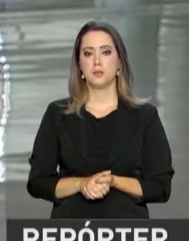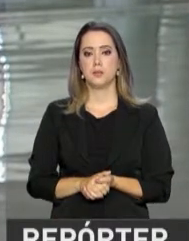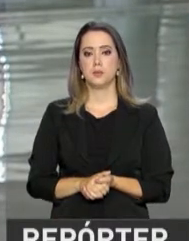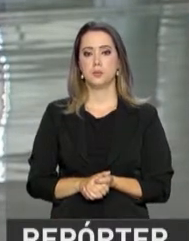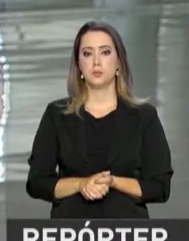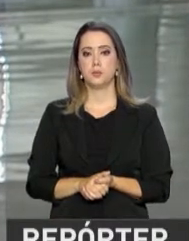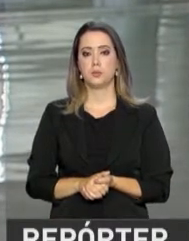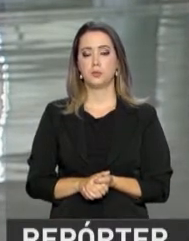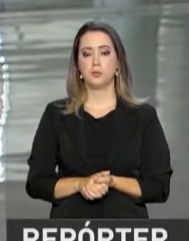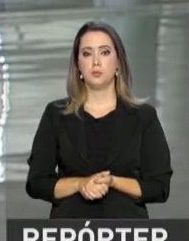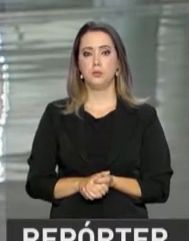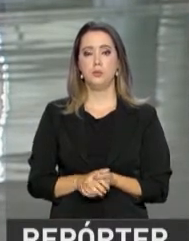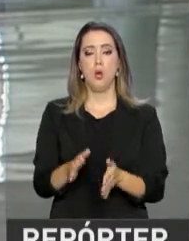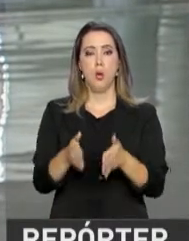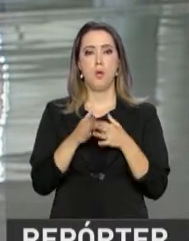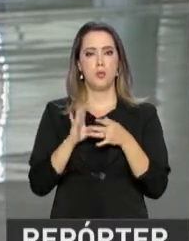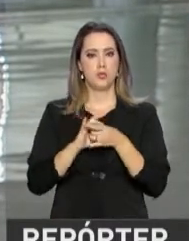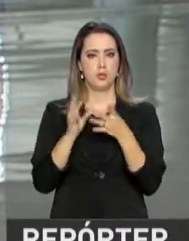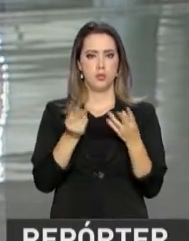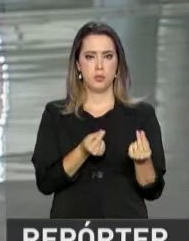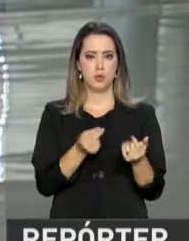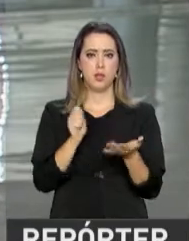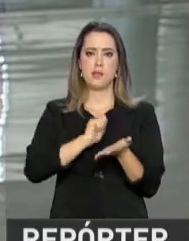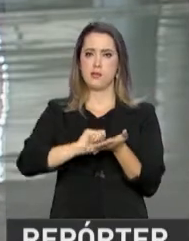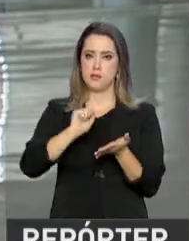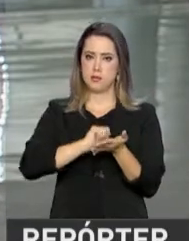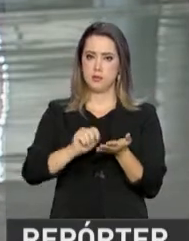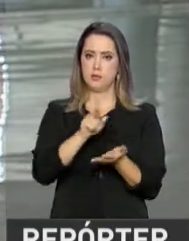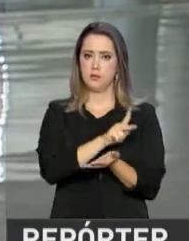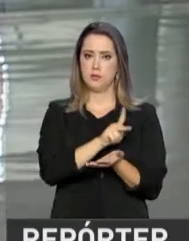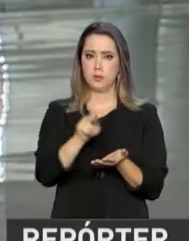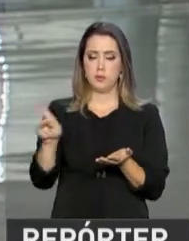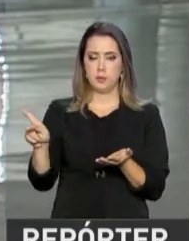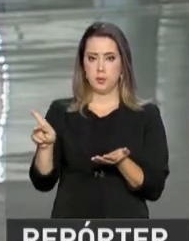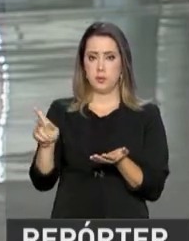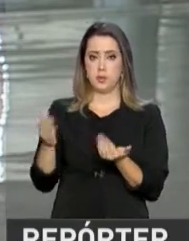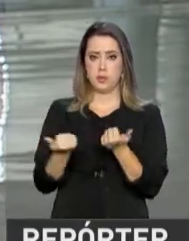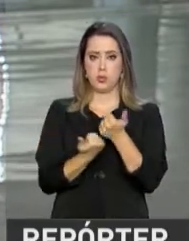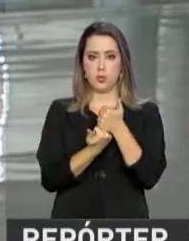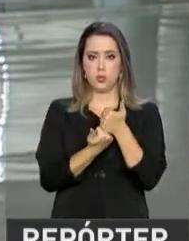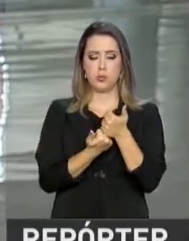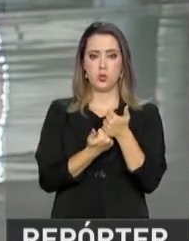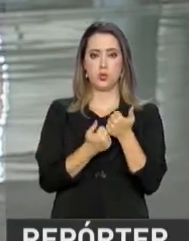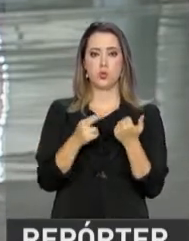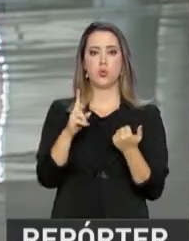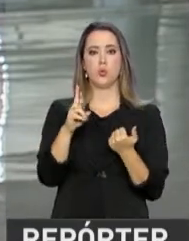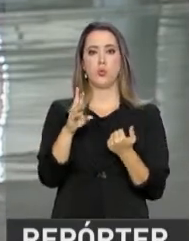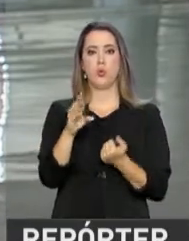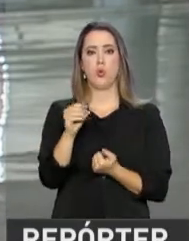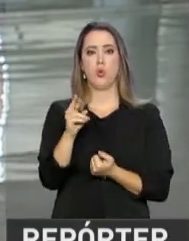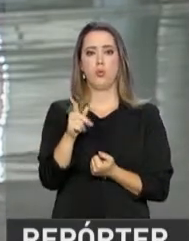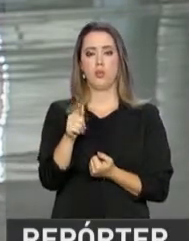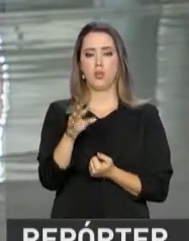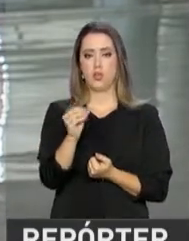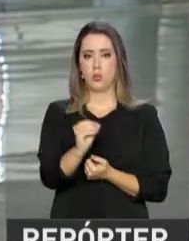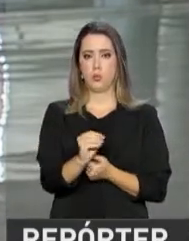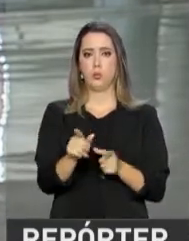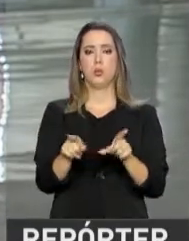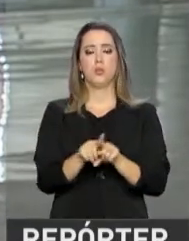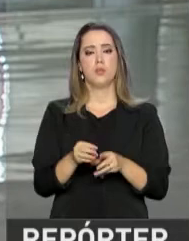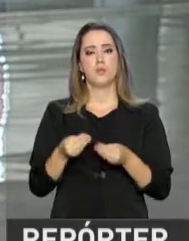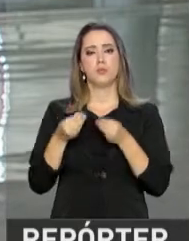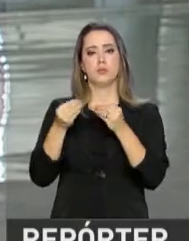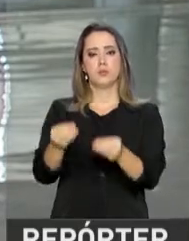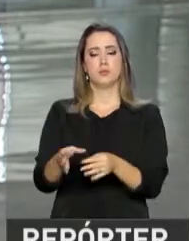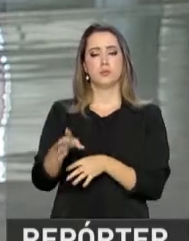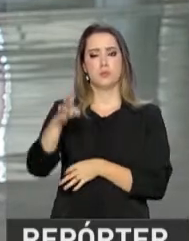o pedido de autorização foi assinada pelo presidente em exercício rodrigo maia e vai ser enviado ainda nesta quarta-feira